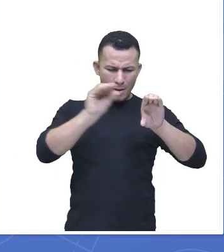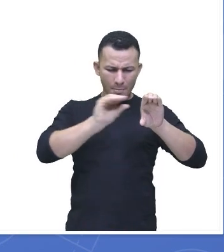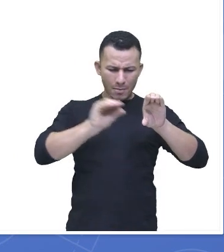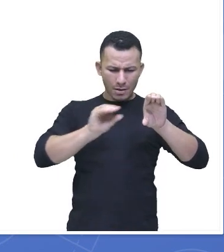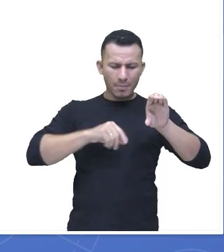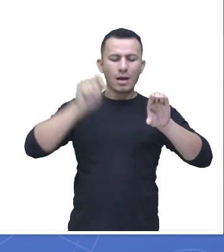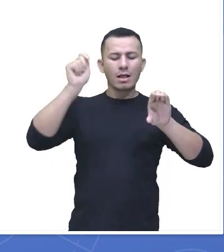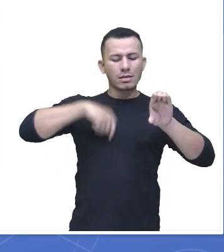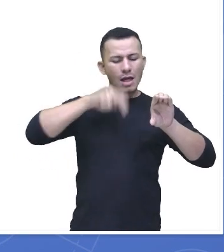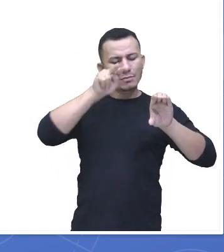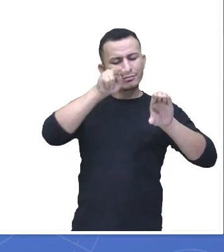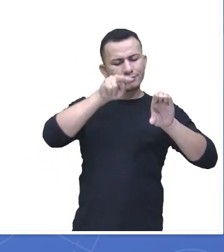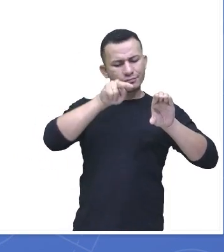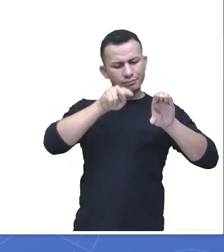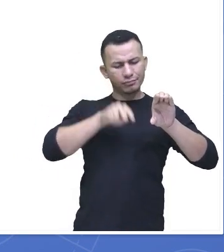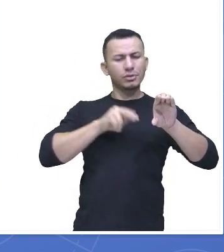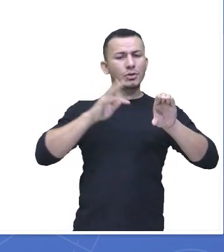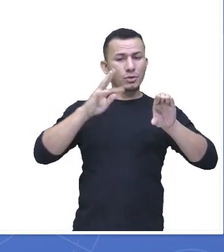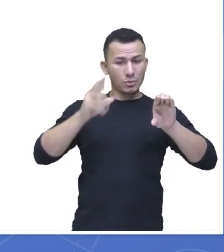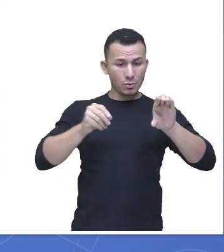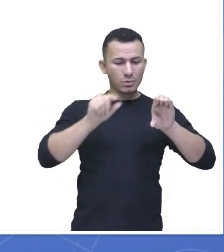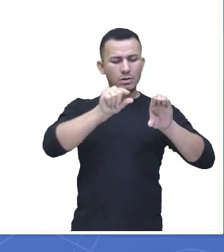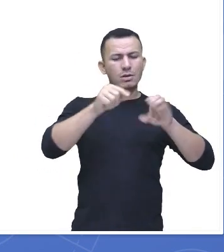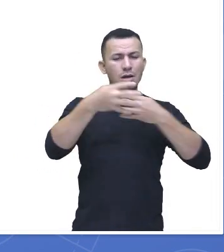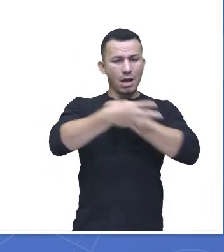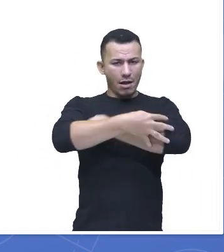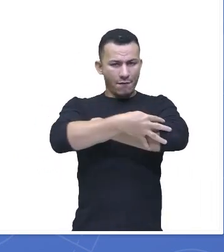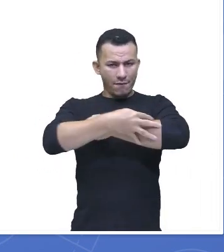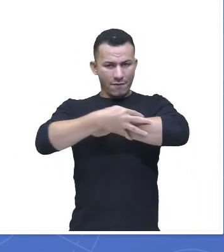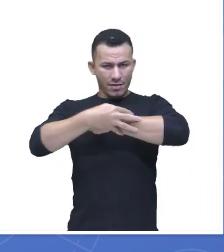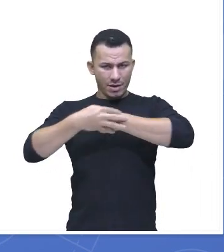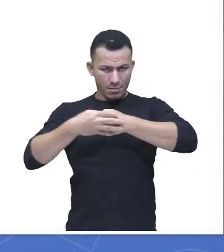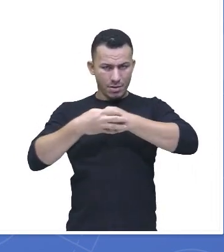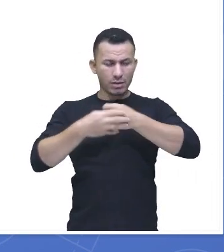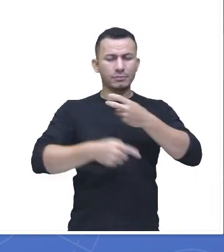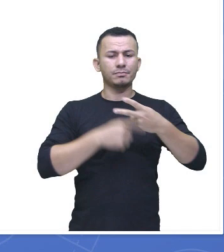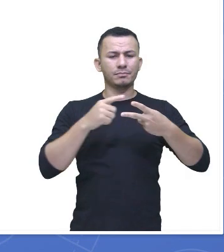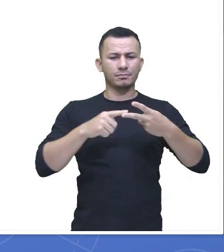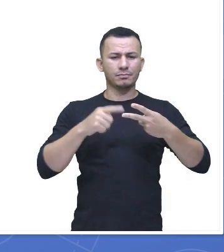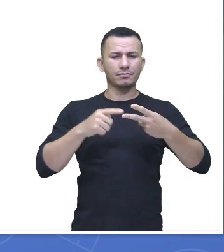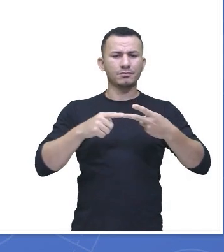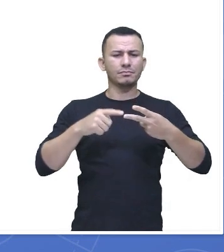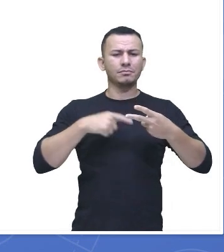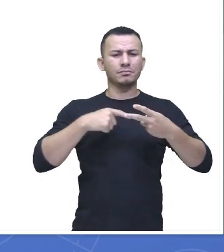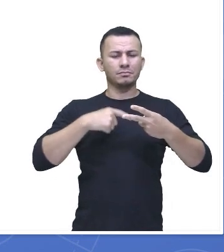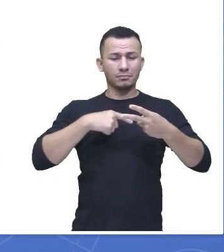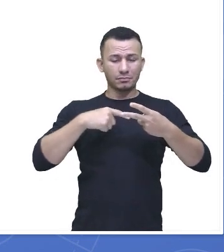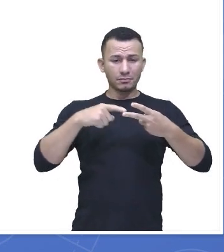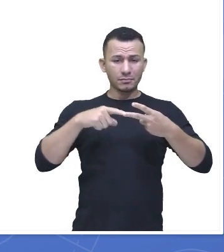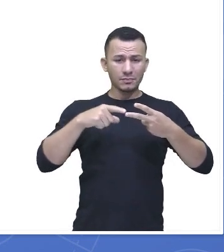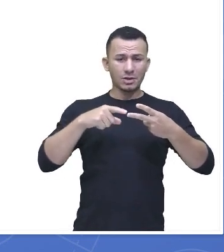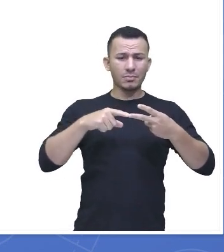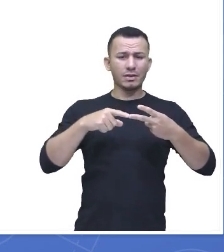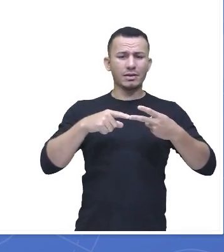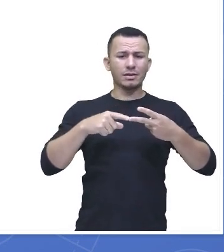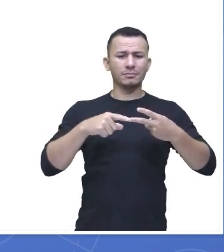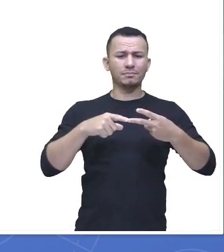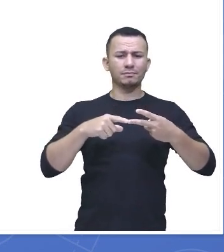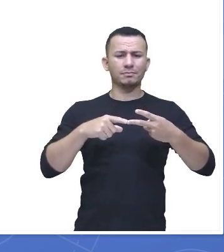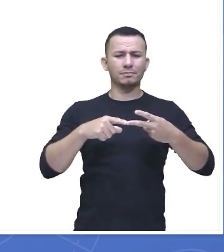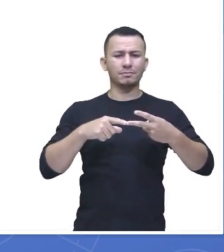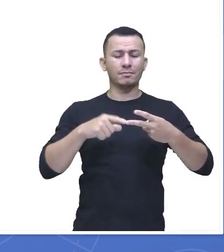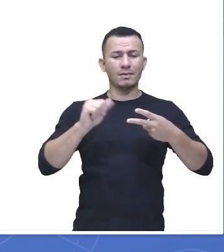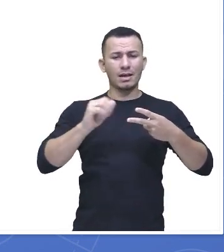do músculo, tá? A fibra muscular, a actina e miosina, que eu vou já explicar onde está. Então, vamos